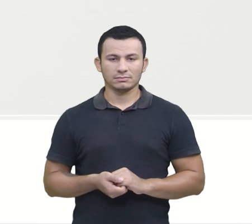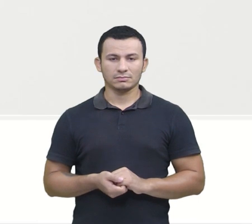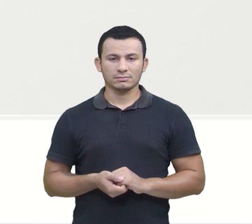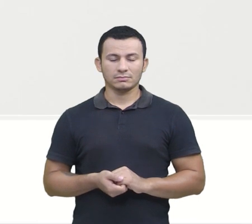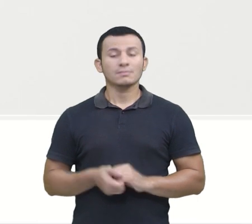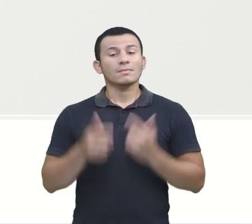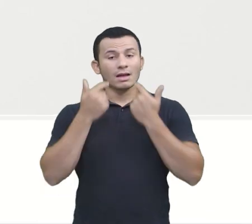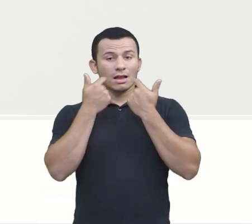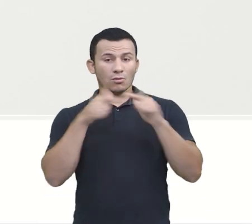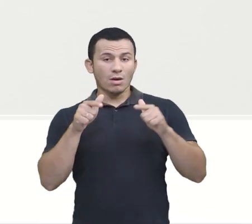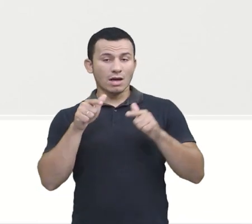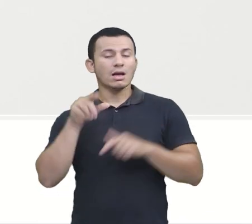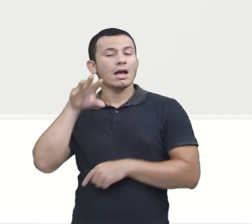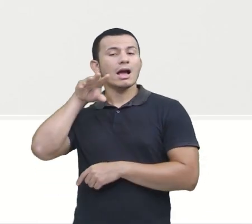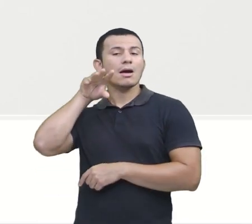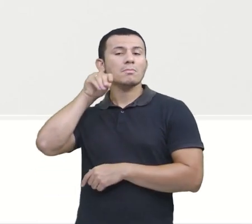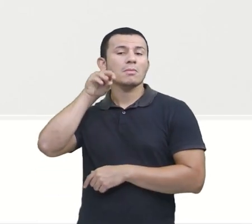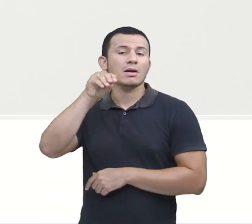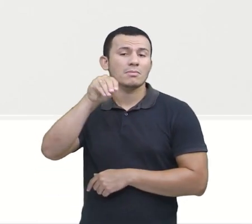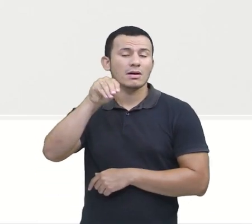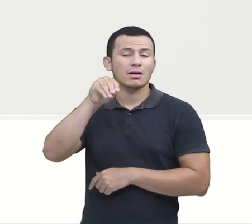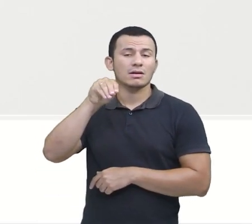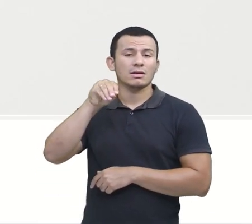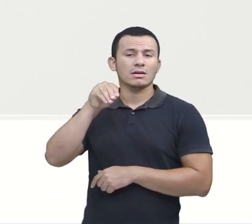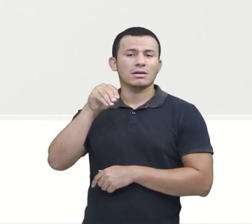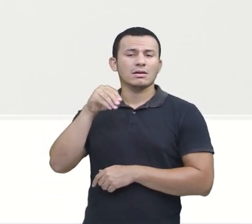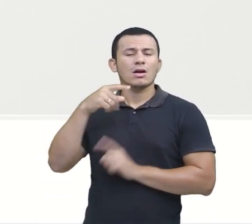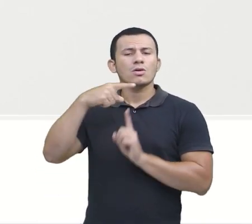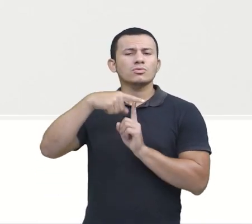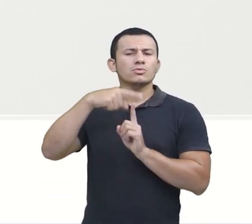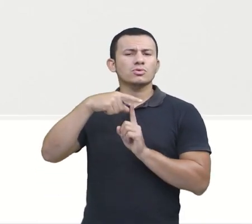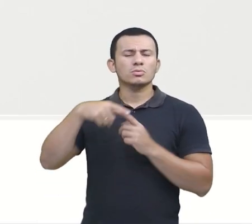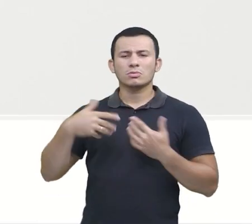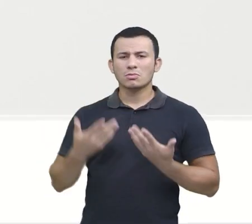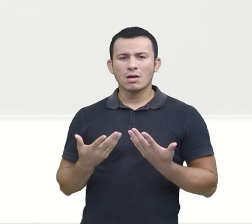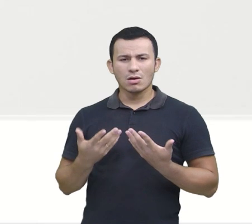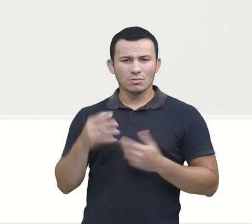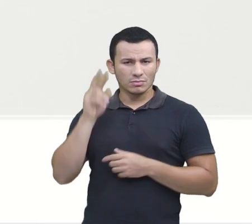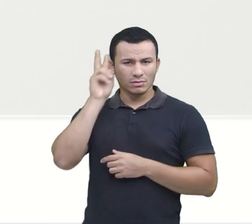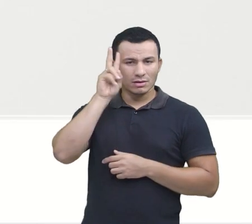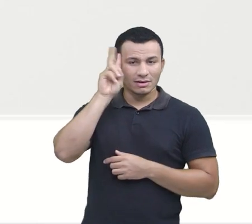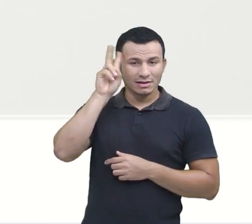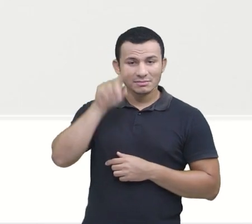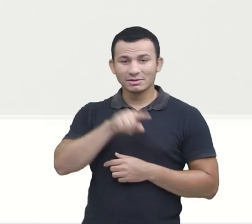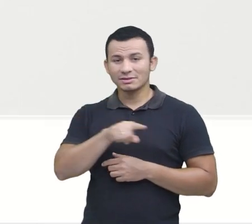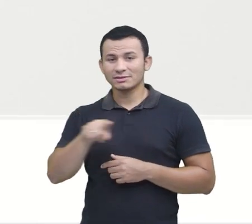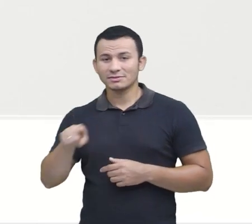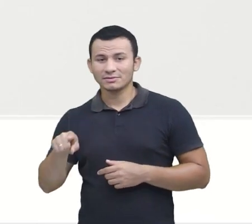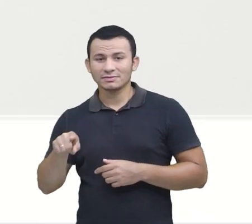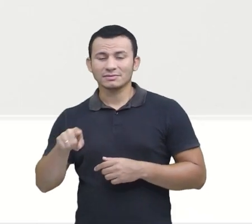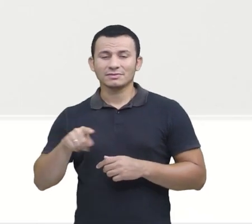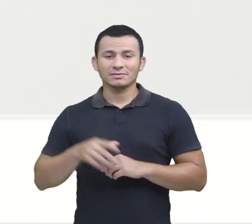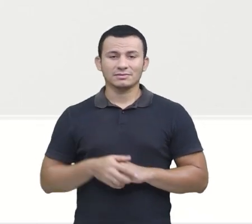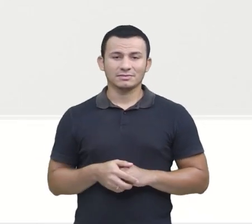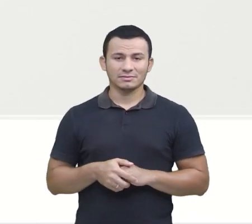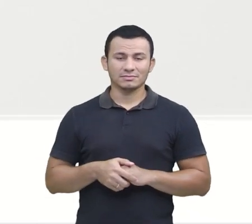verbal. Qual é esse tipo de linguagem, crianças? Vocês se lembram?